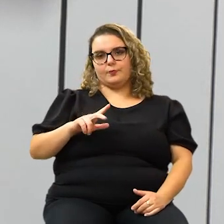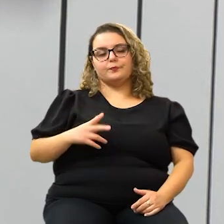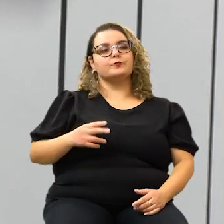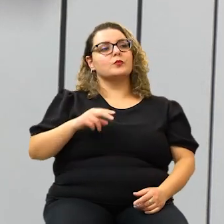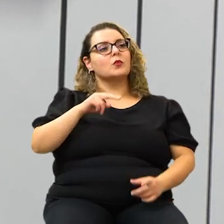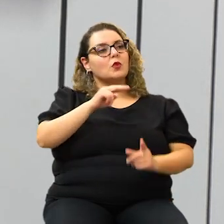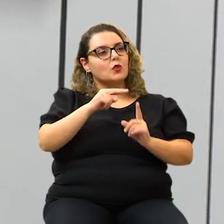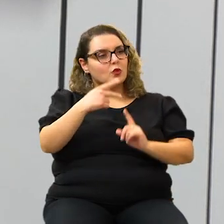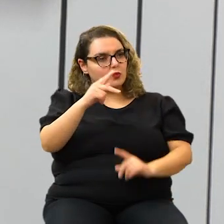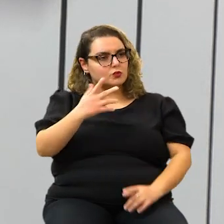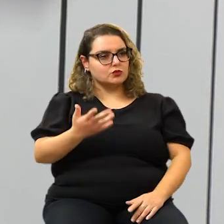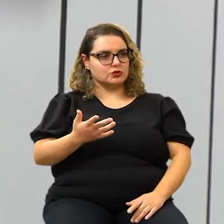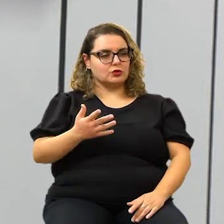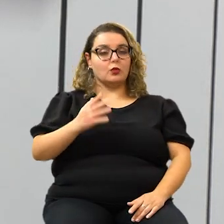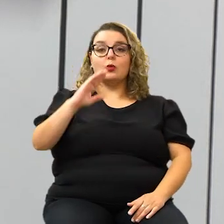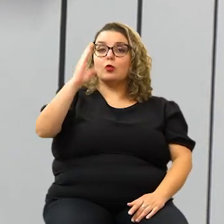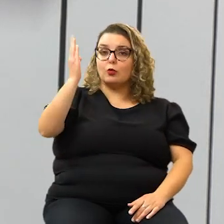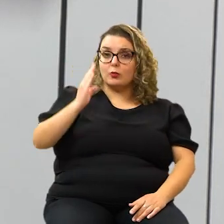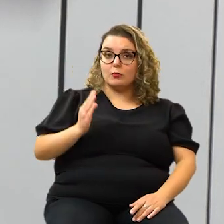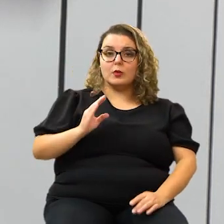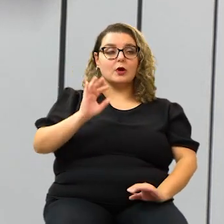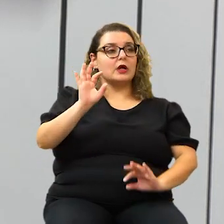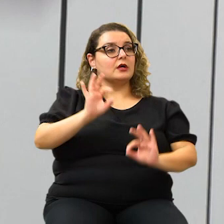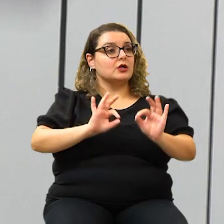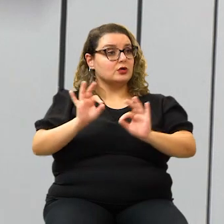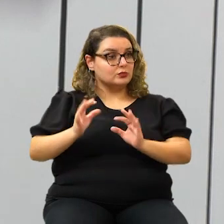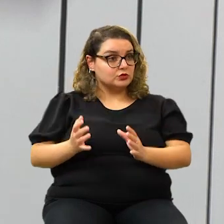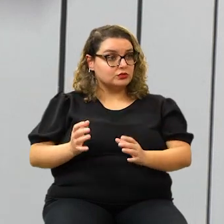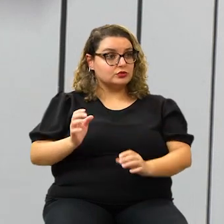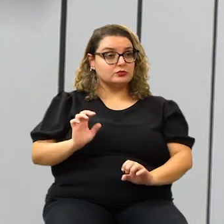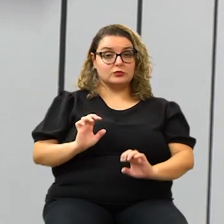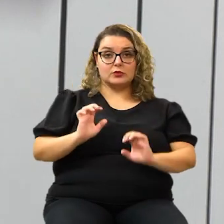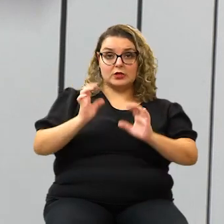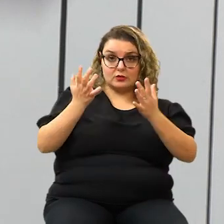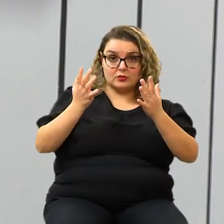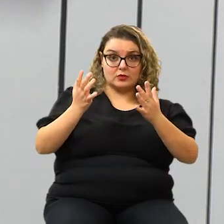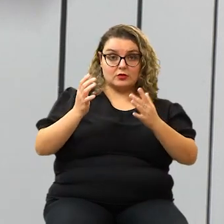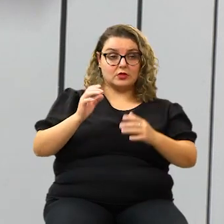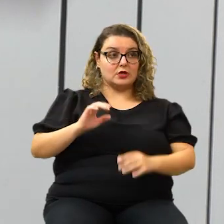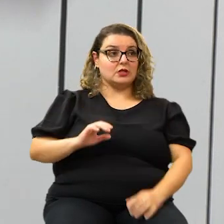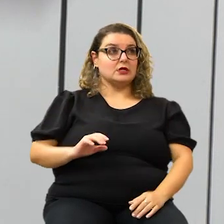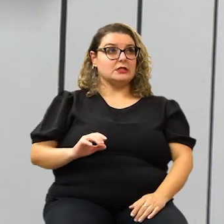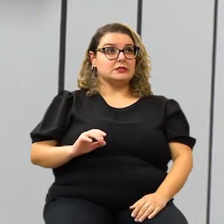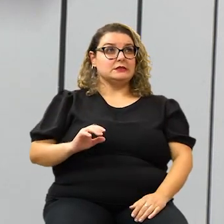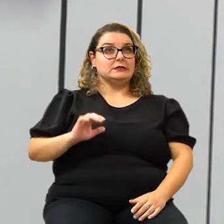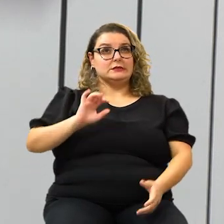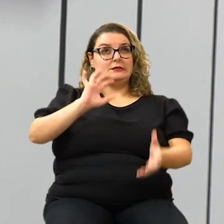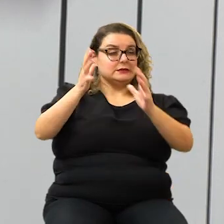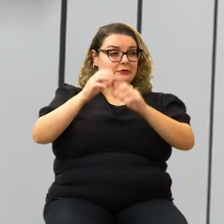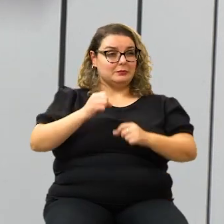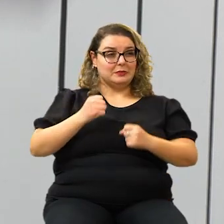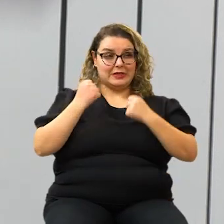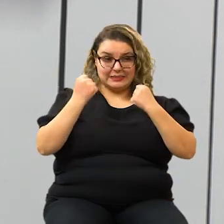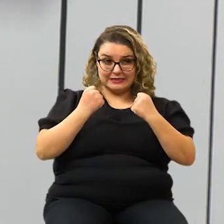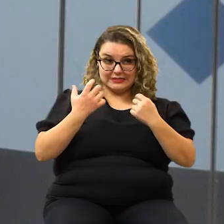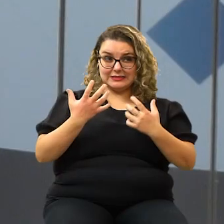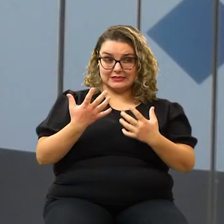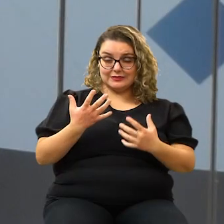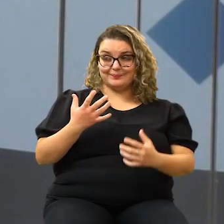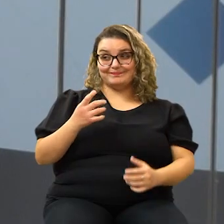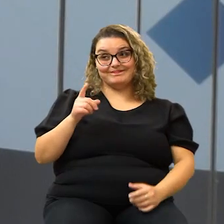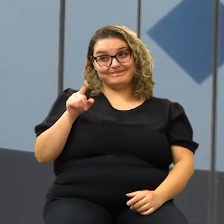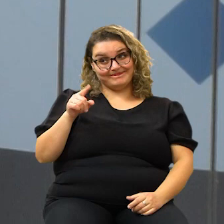ele está preparado para eventos climáticos mais severos? É